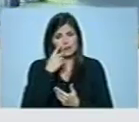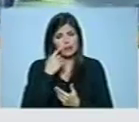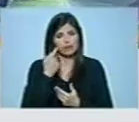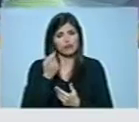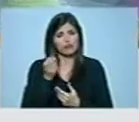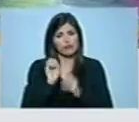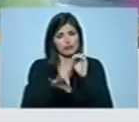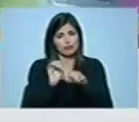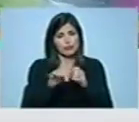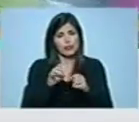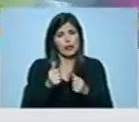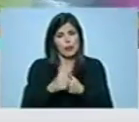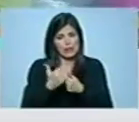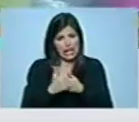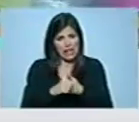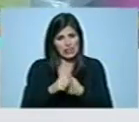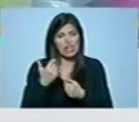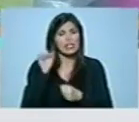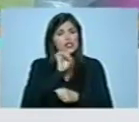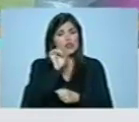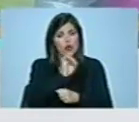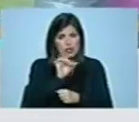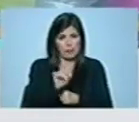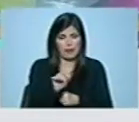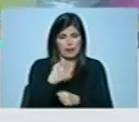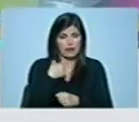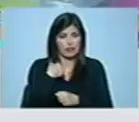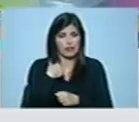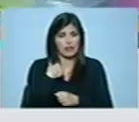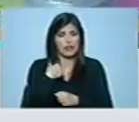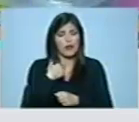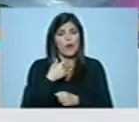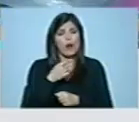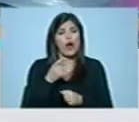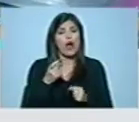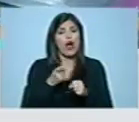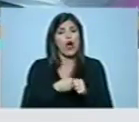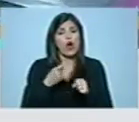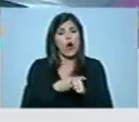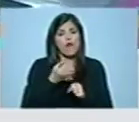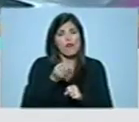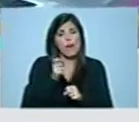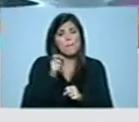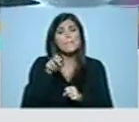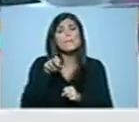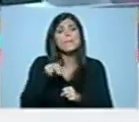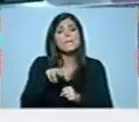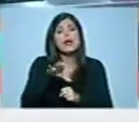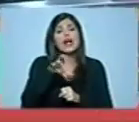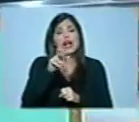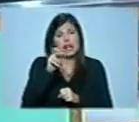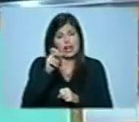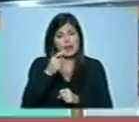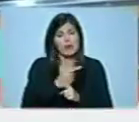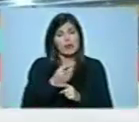batatinhas. Cenourinhas. E a cenourinha. É eu utilizo a penca, porque acho que a penca que é uma coisa mais consensual